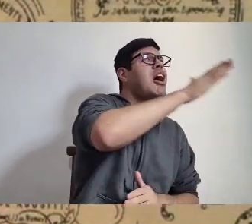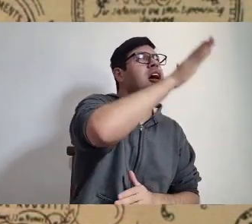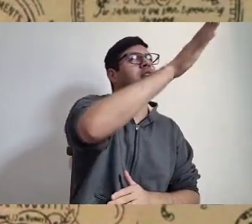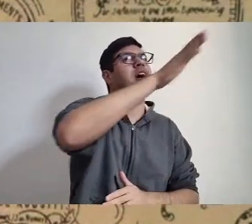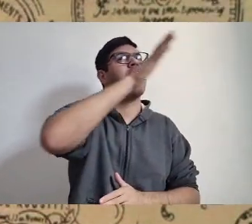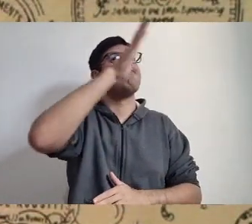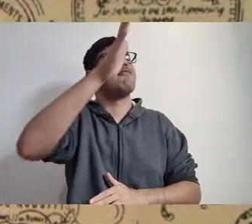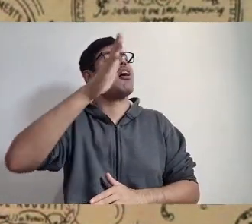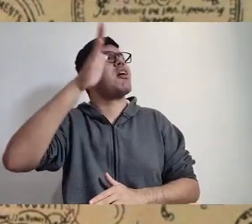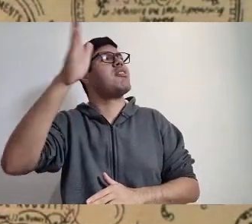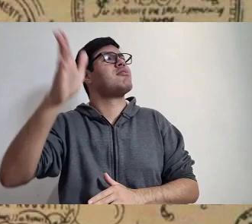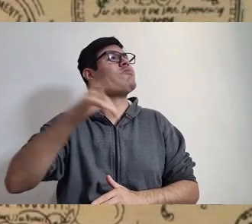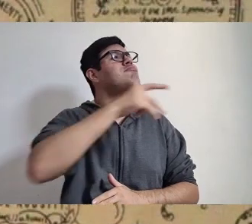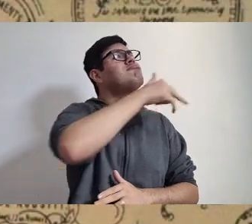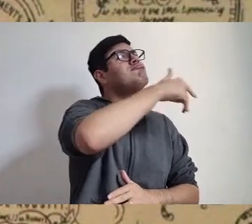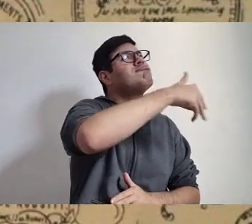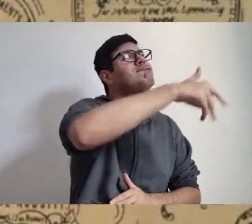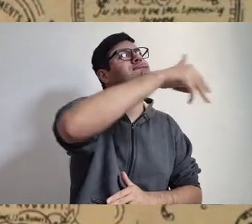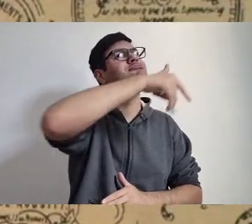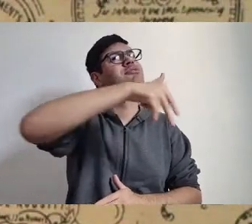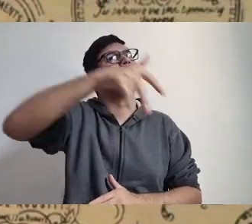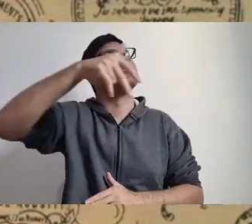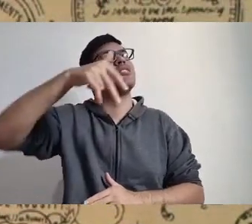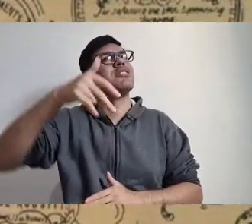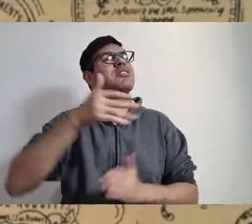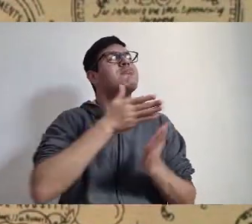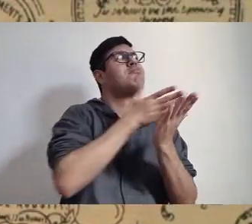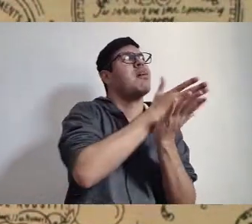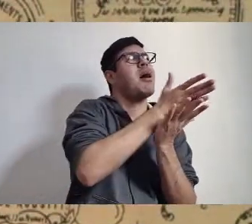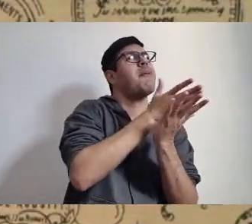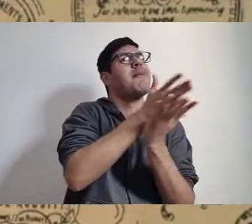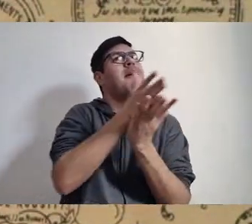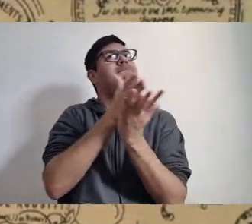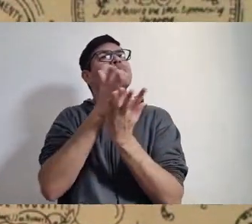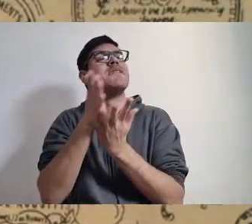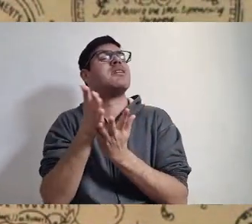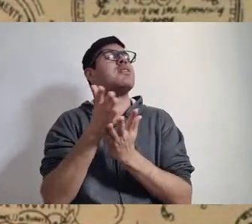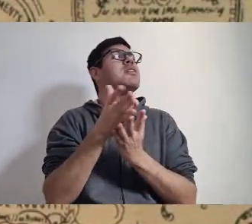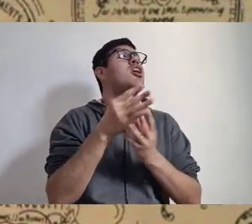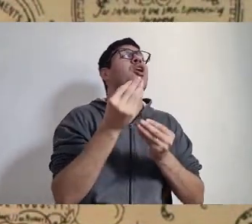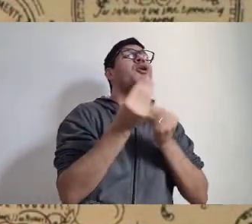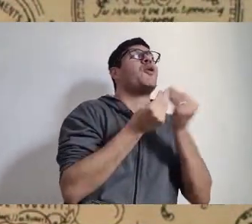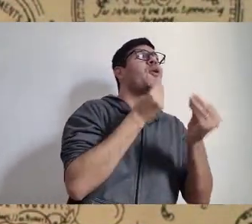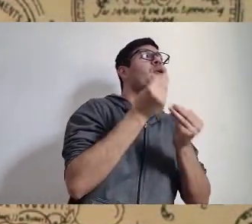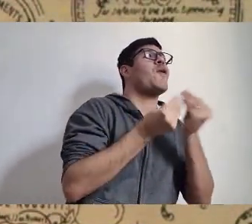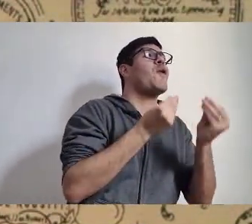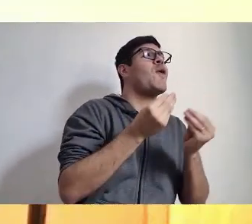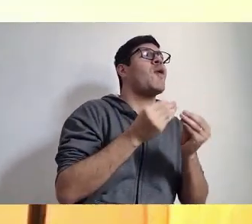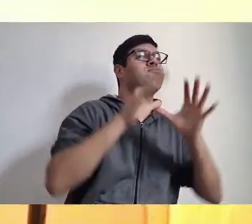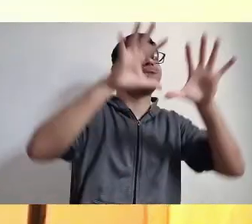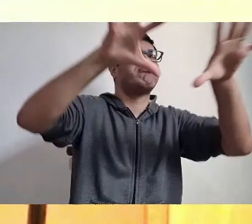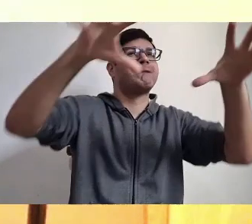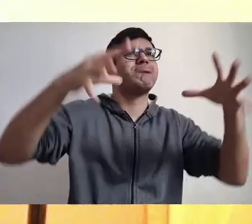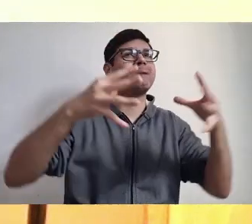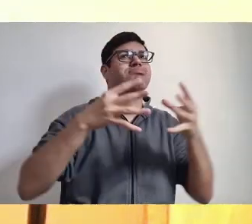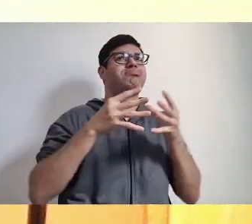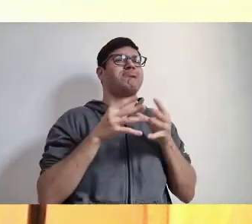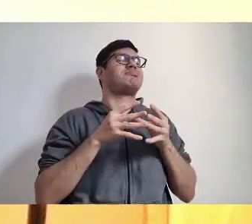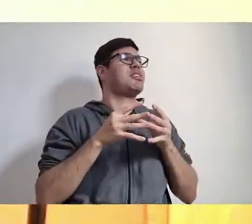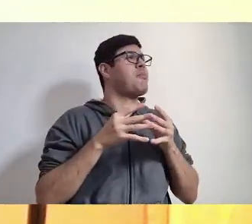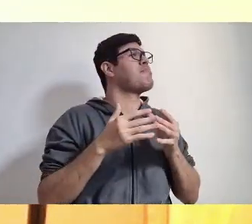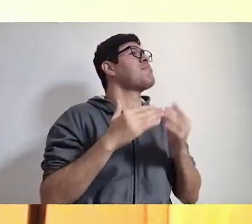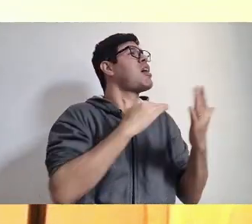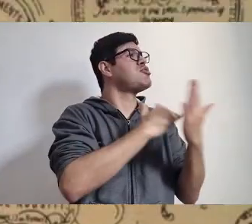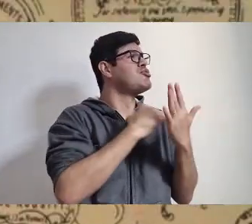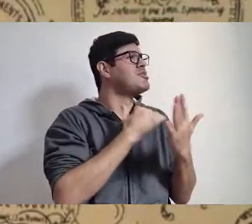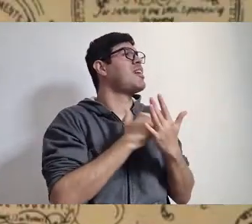andar em vários lugares para ver qual a solução. Um título de capitalização ajudaria? Então, vamos juntar a sociedade, Como faz vamos o fazer. Boldrini, faz a Jaú, né? Exatamente. Então, eu falei,